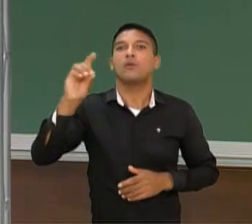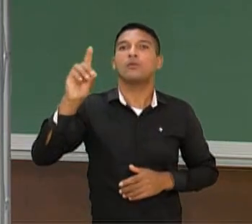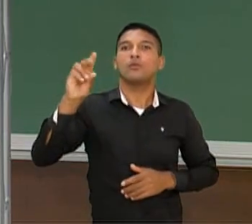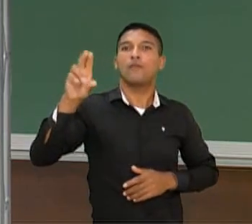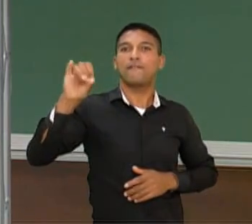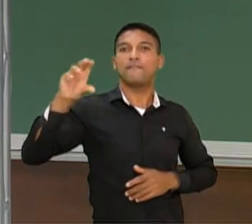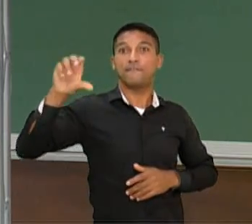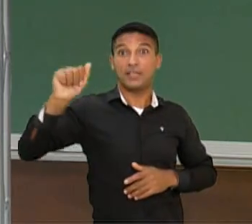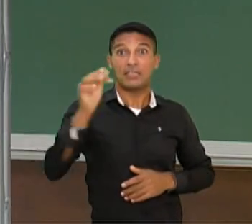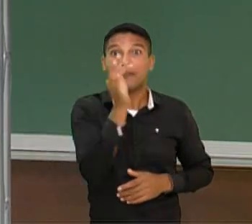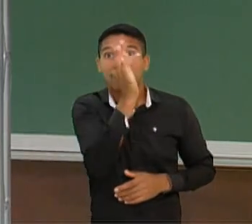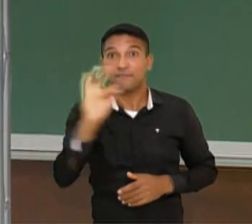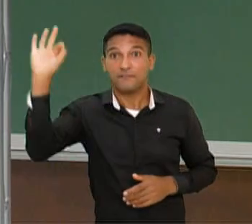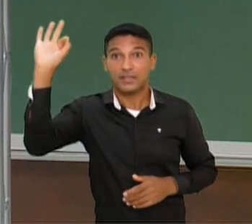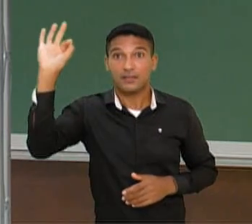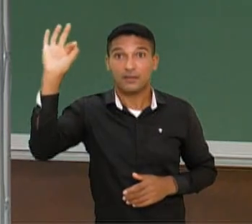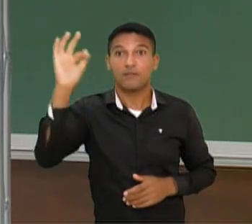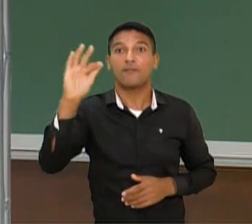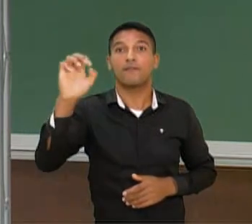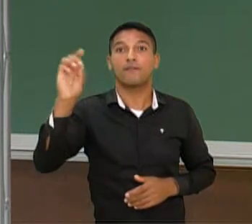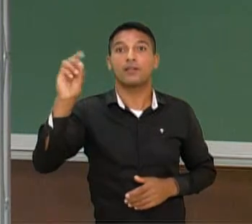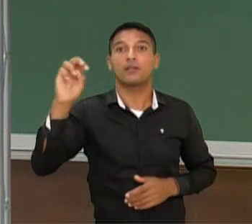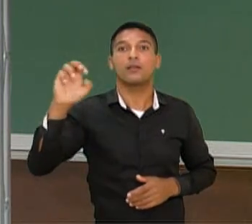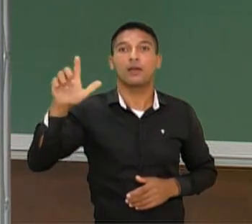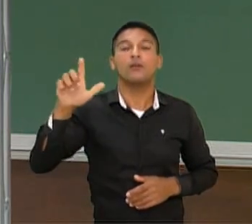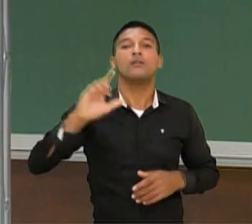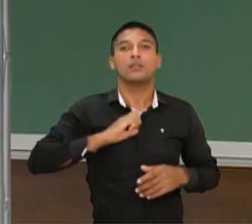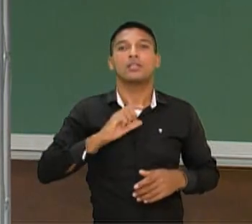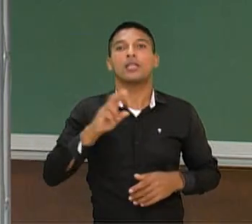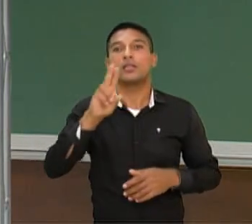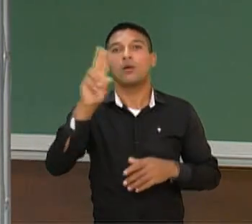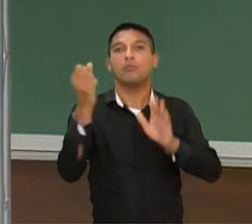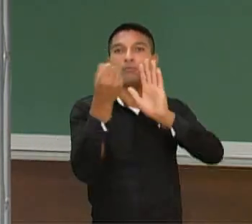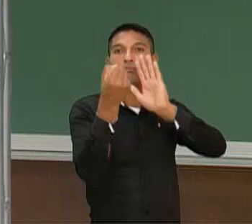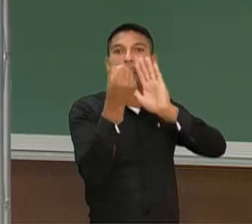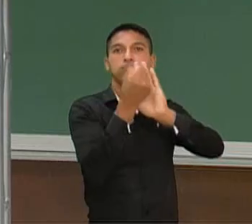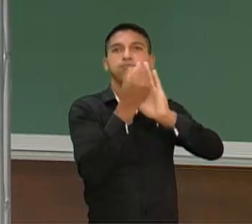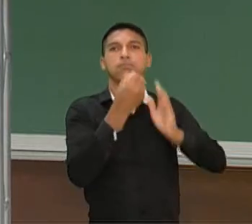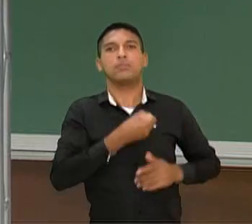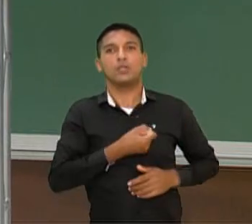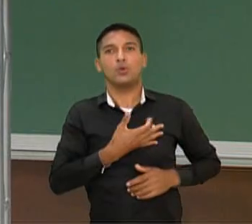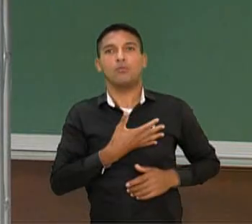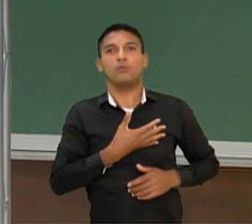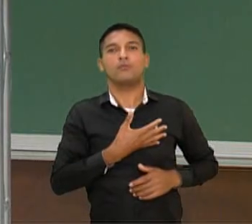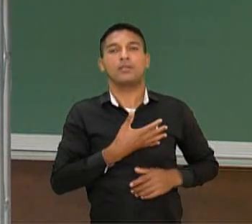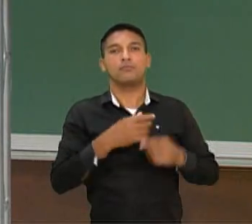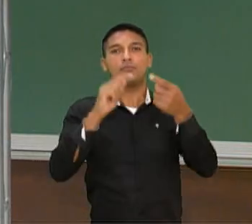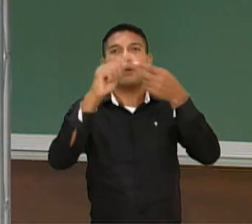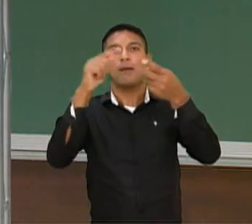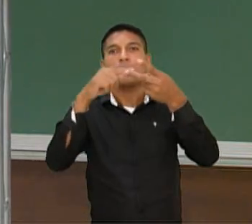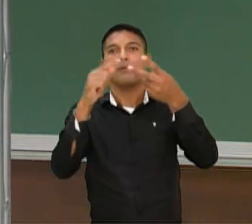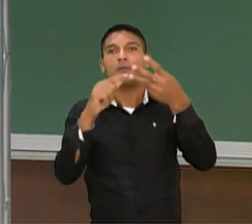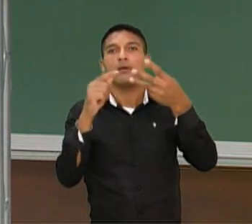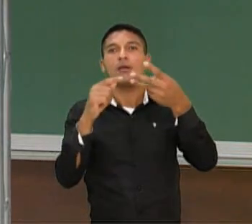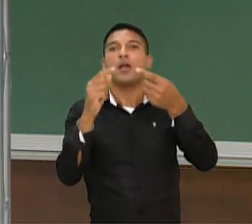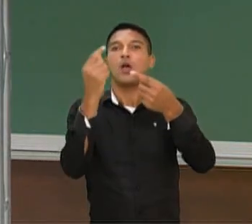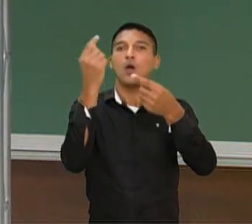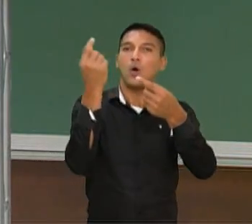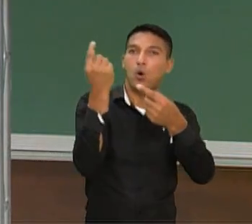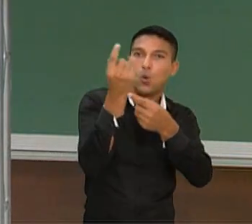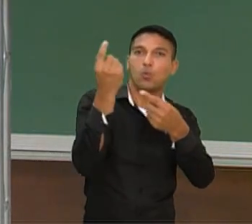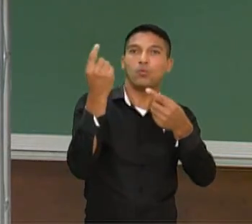federais. Normalmente elas têm denominações específicas com 3 dígitos, sendo aquelas que começam com o número